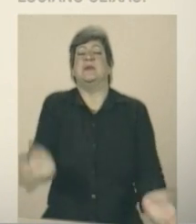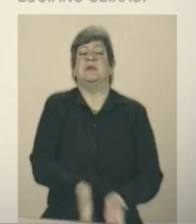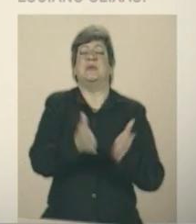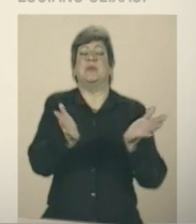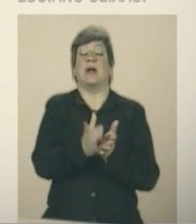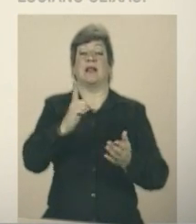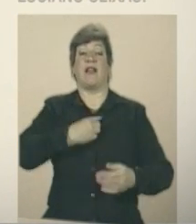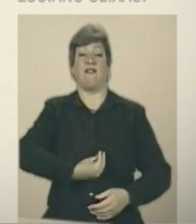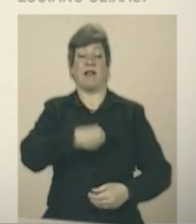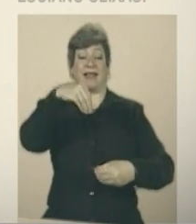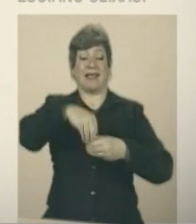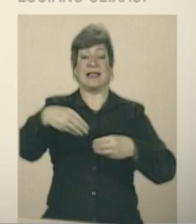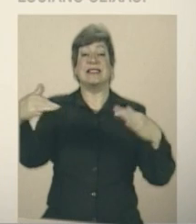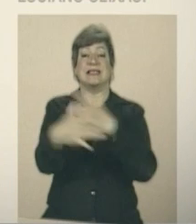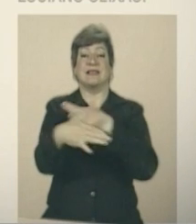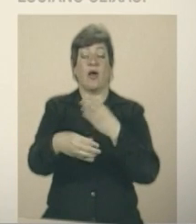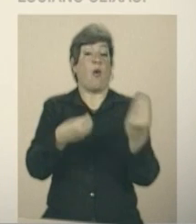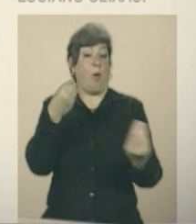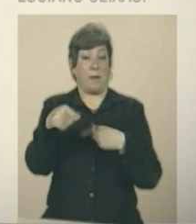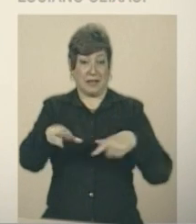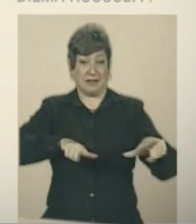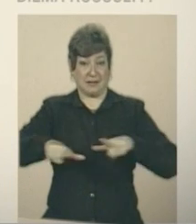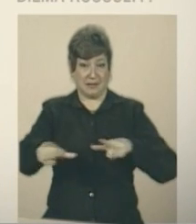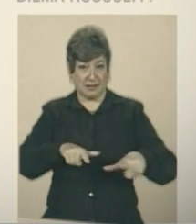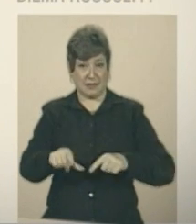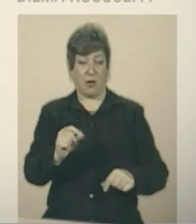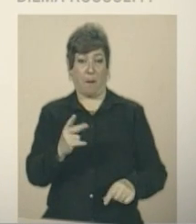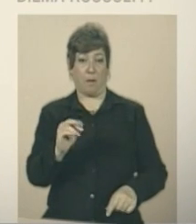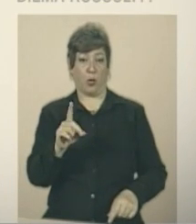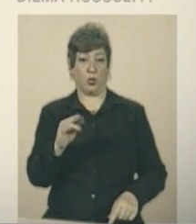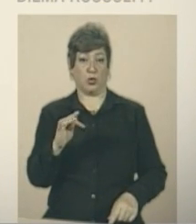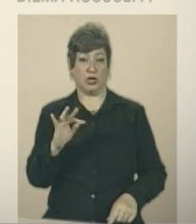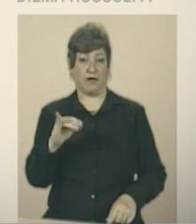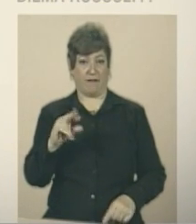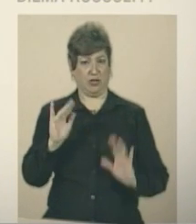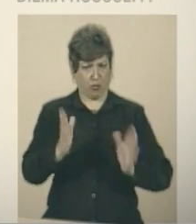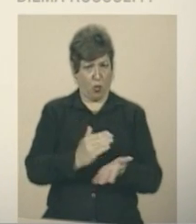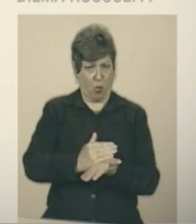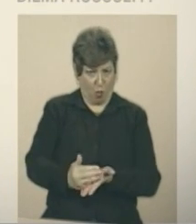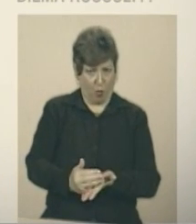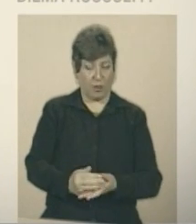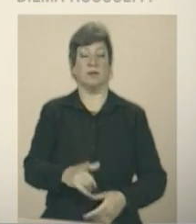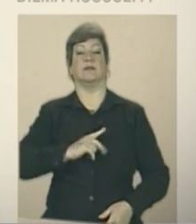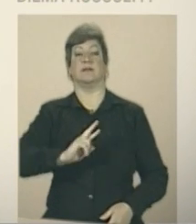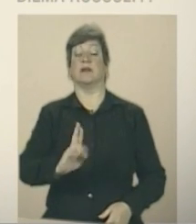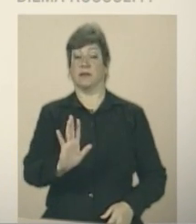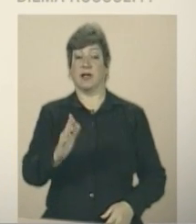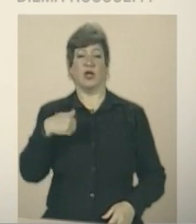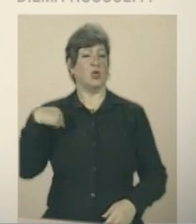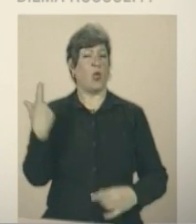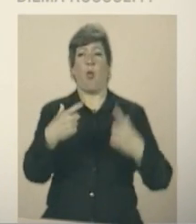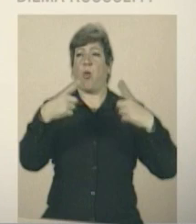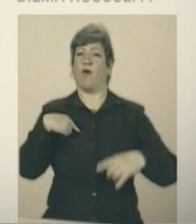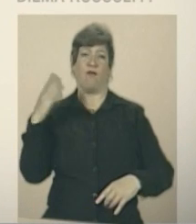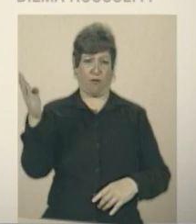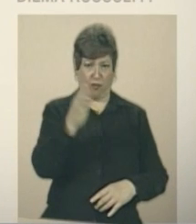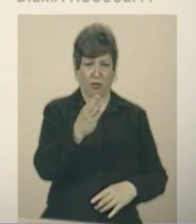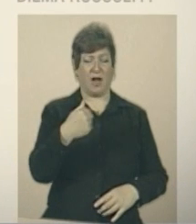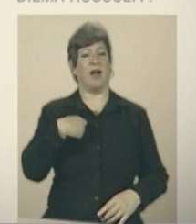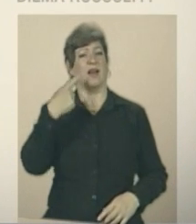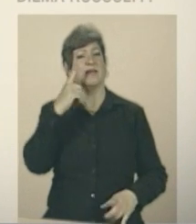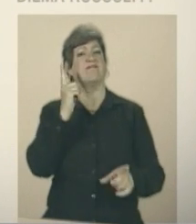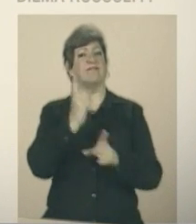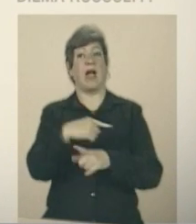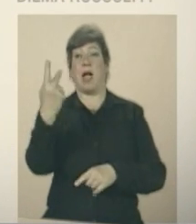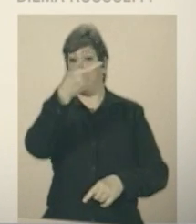presidenta as ações de inclusão produtivas já começaram sabe Luciano em todo lugar que vou chego à mesma Conclusão o